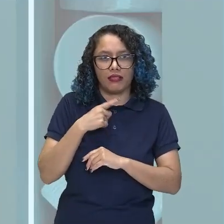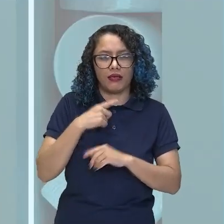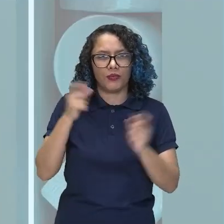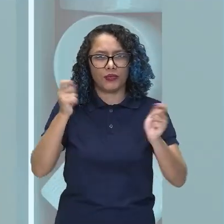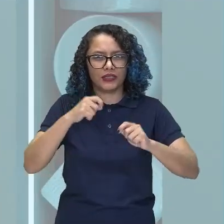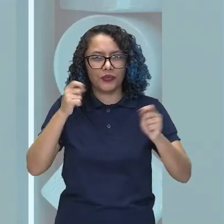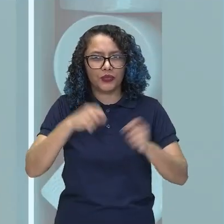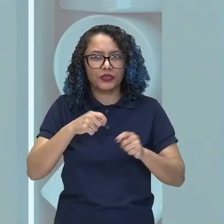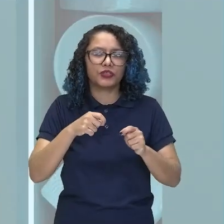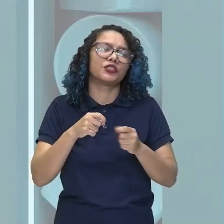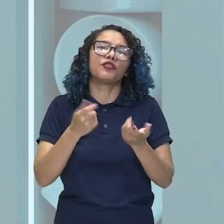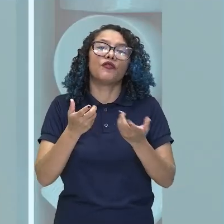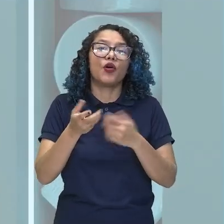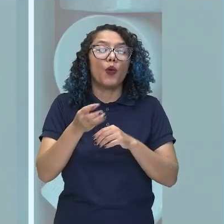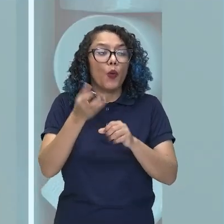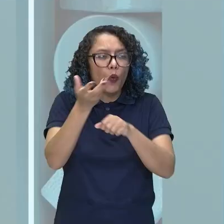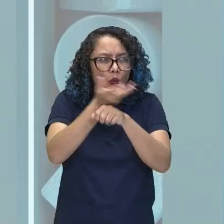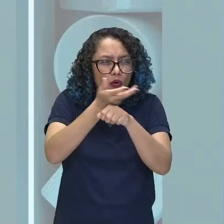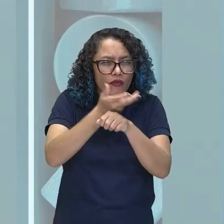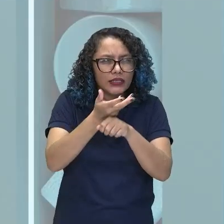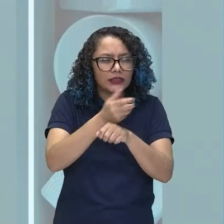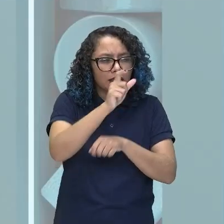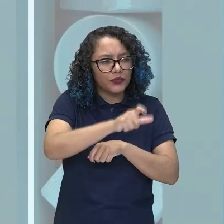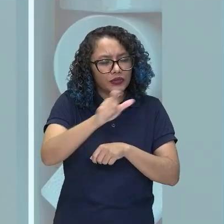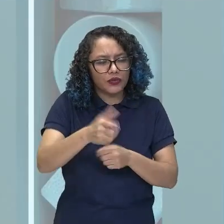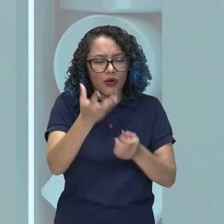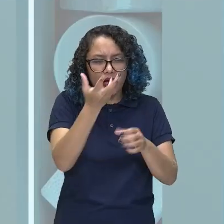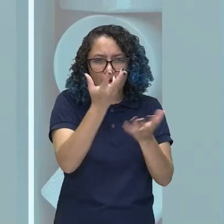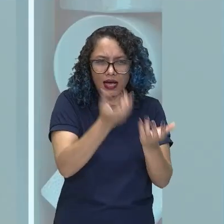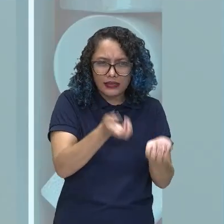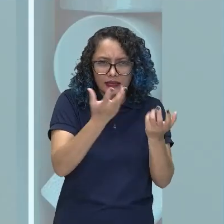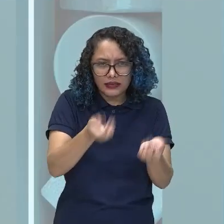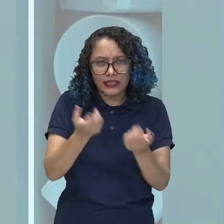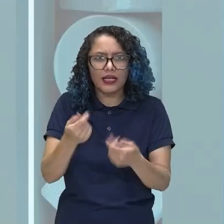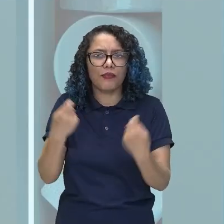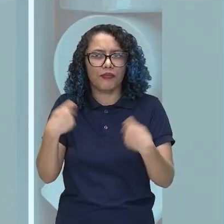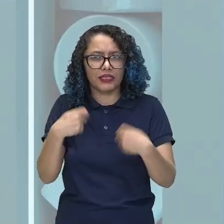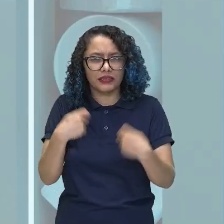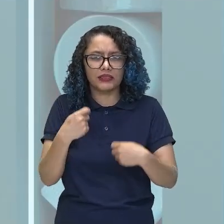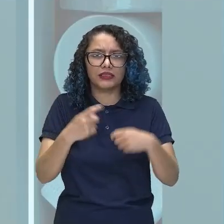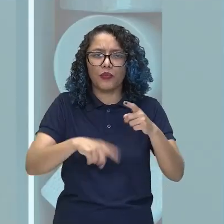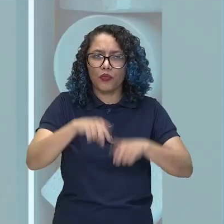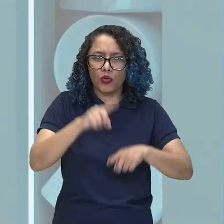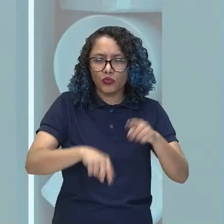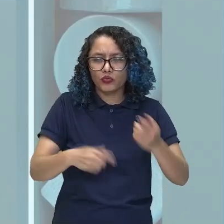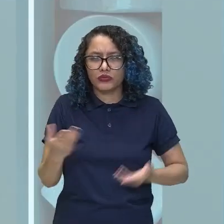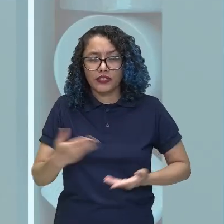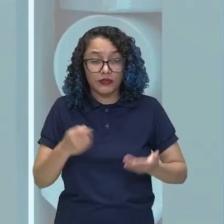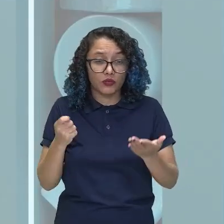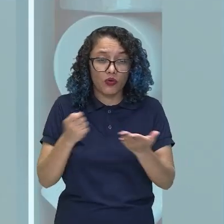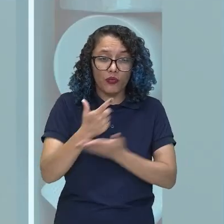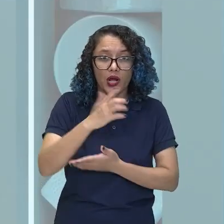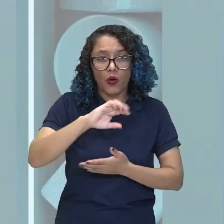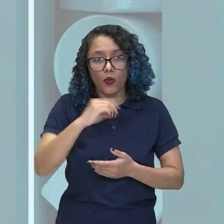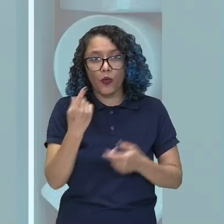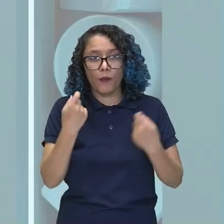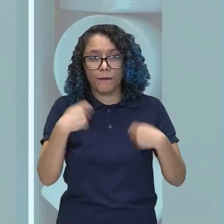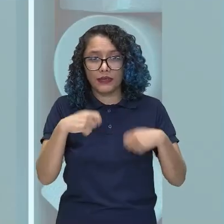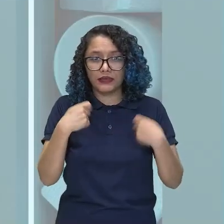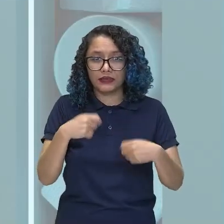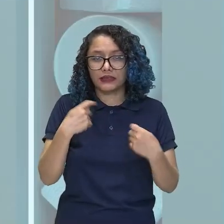sejam convencidas de que precisam comprar determinado produto ou serviço ou que precisam tomar